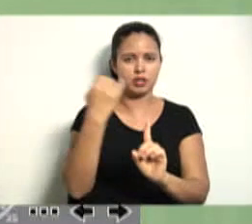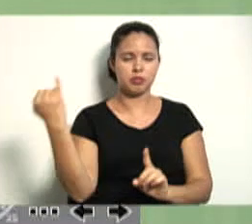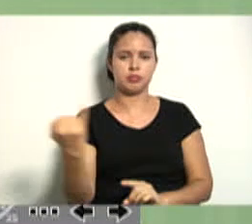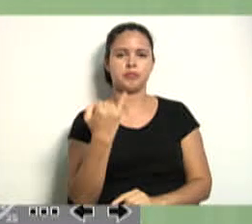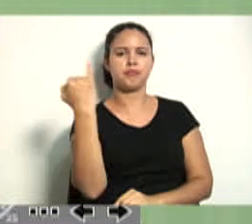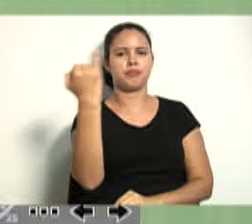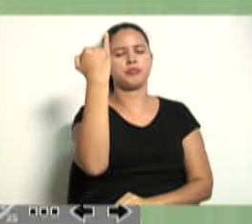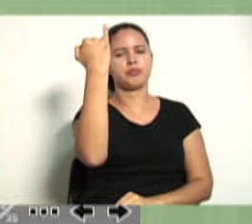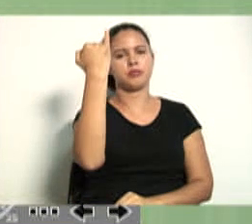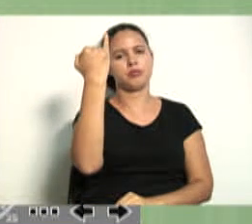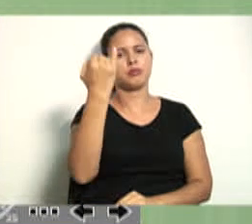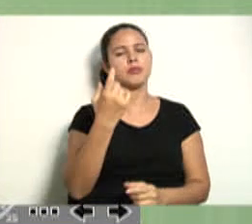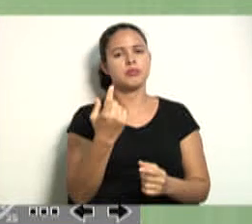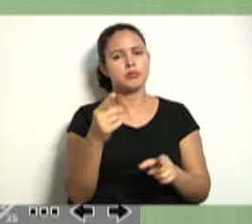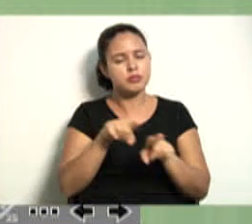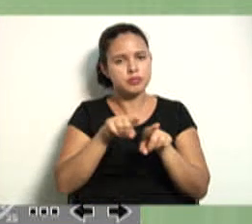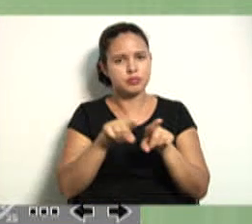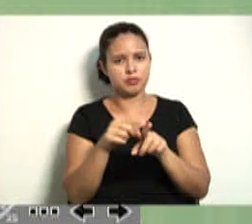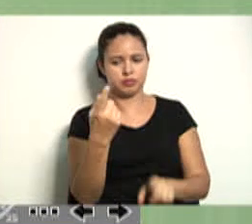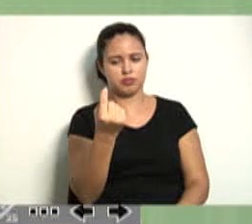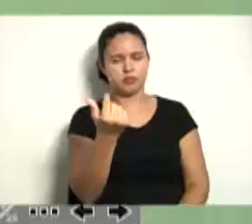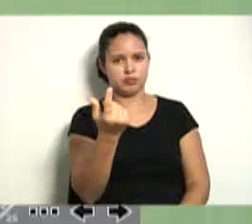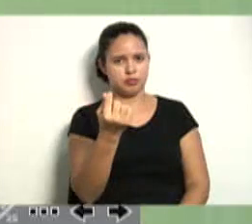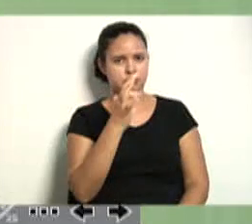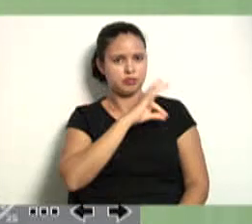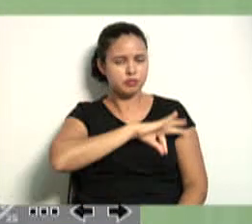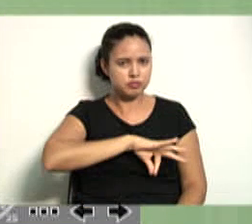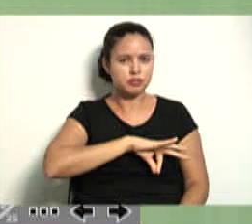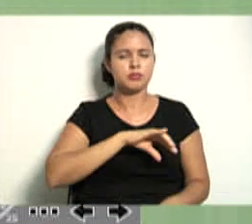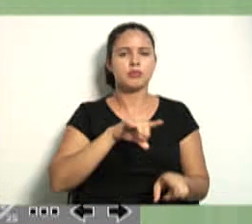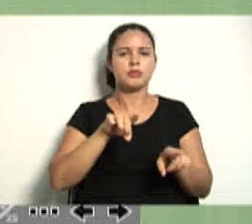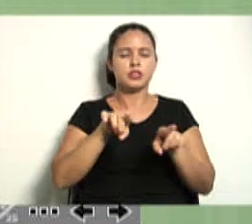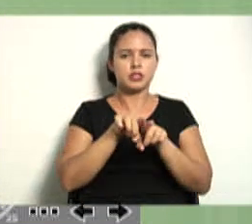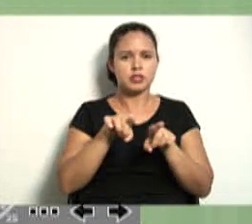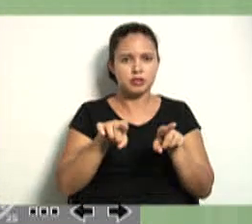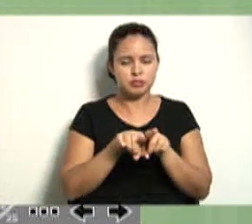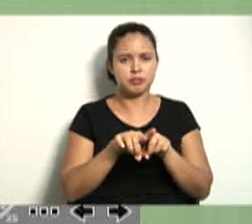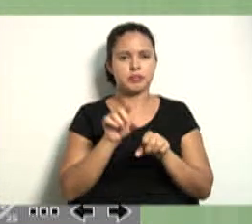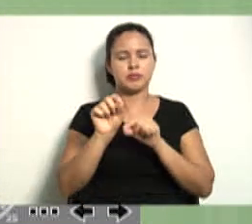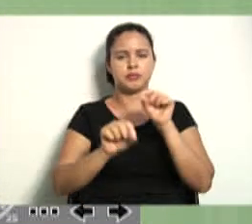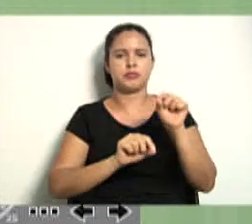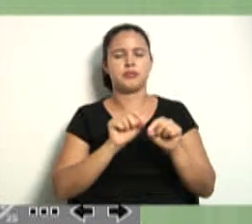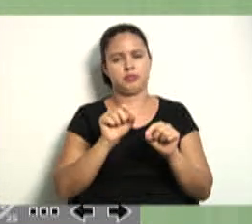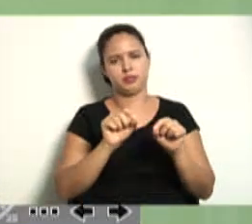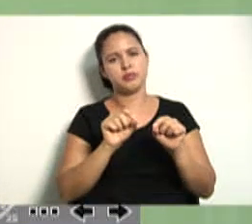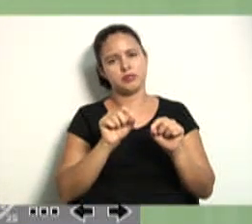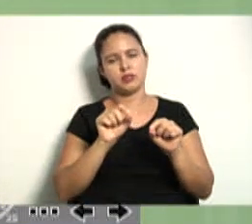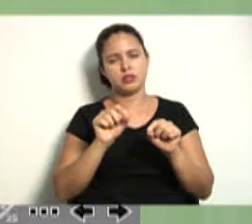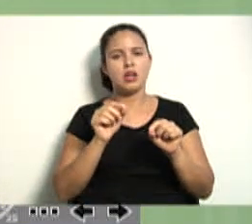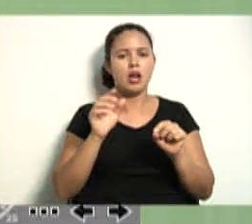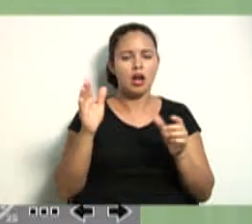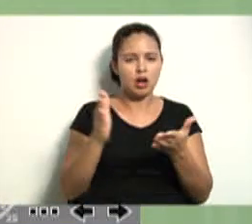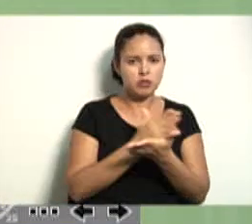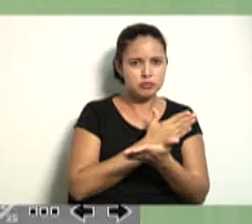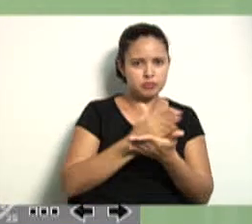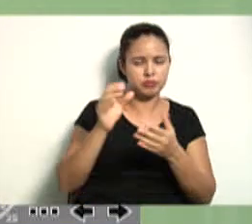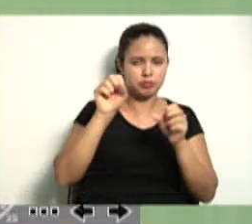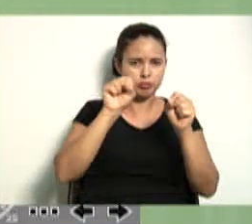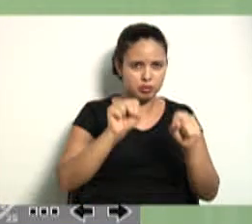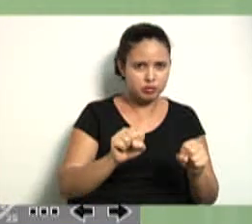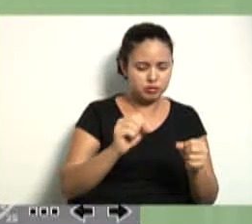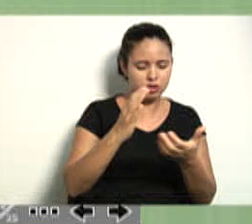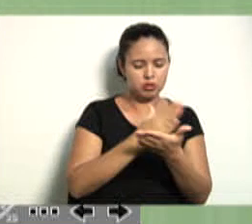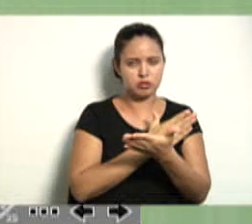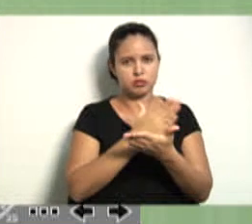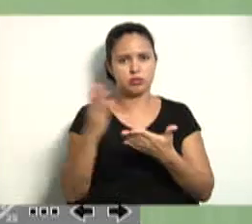e remuneração, a sua importância, a sua remuneração, aqueles que podem e aqueles que não podem